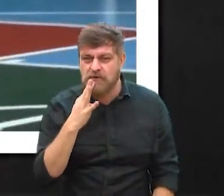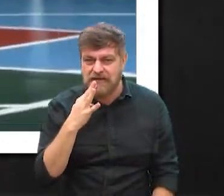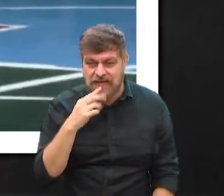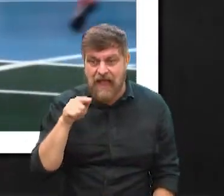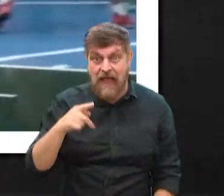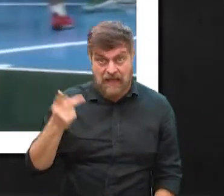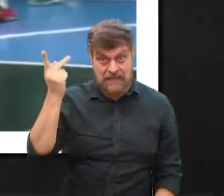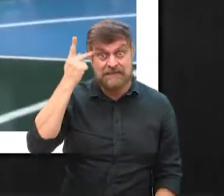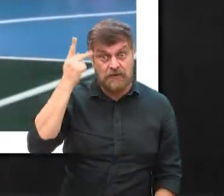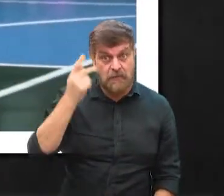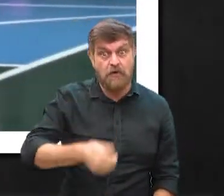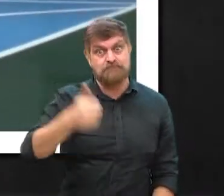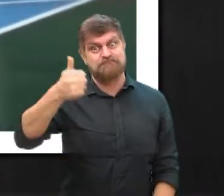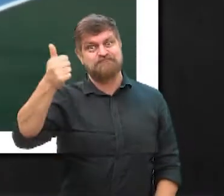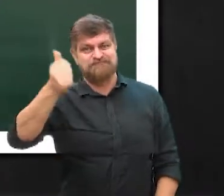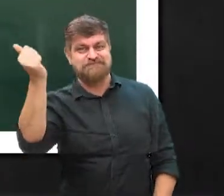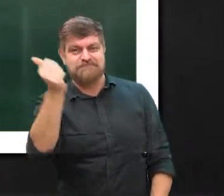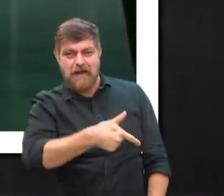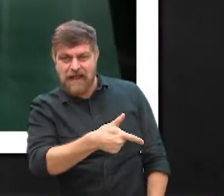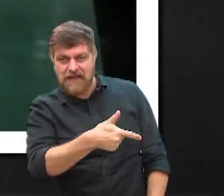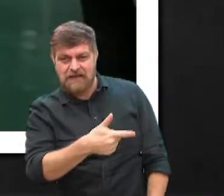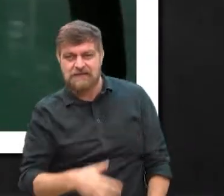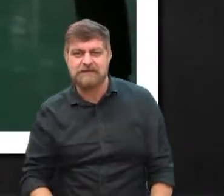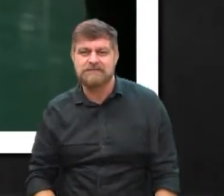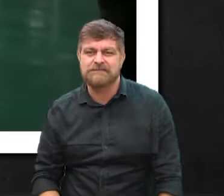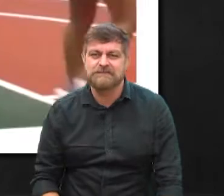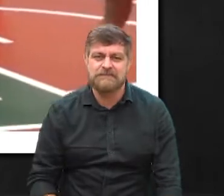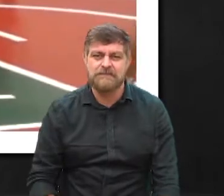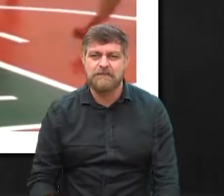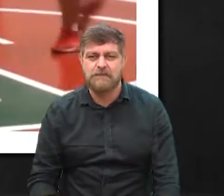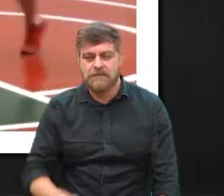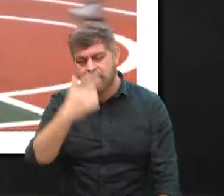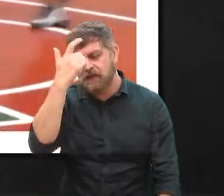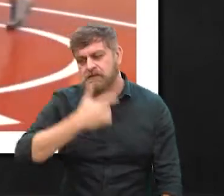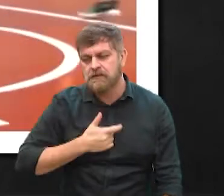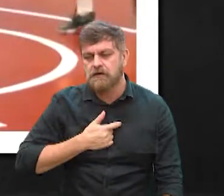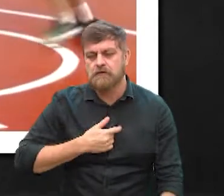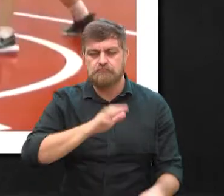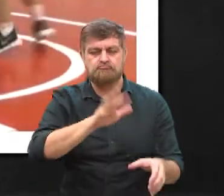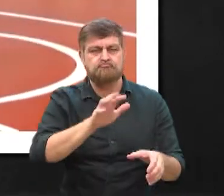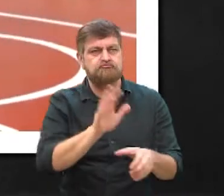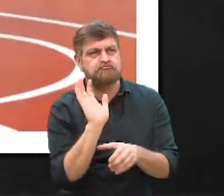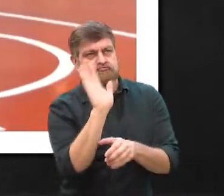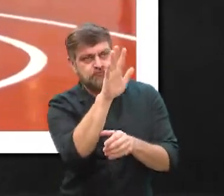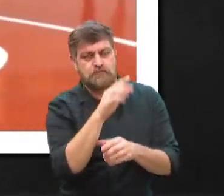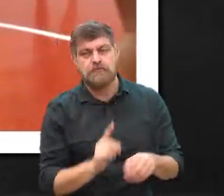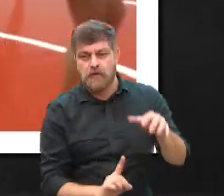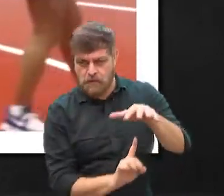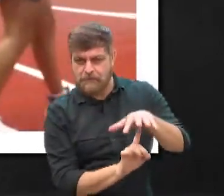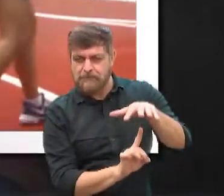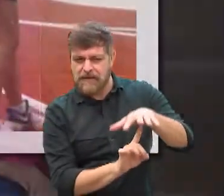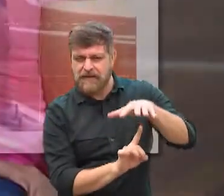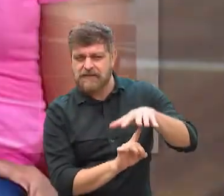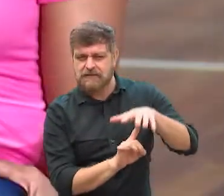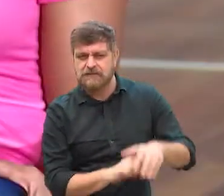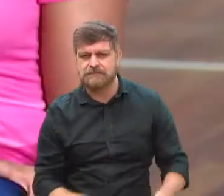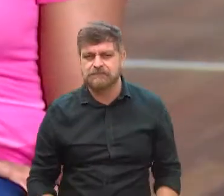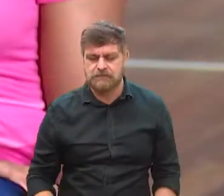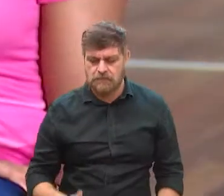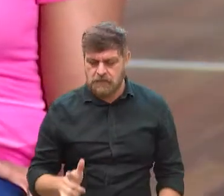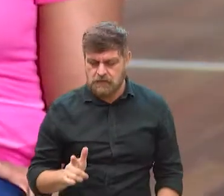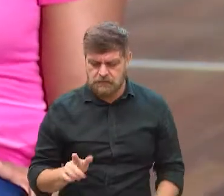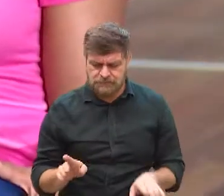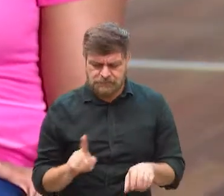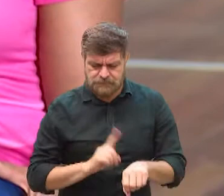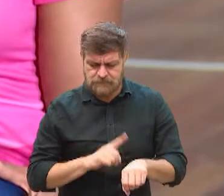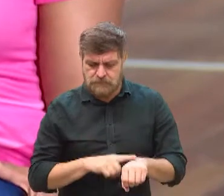os campeonatos que tem aqui em São Paulo, né? Então eu jogava lá, joguei na época da